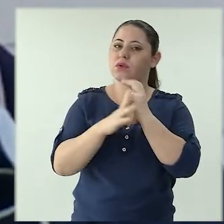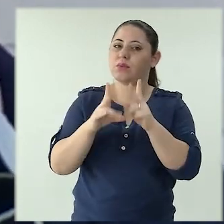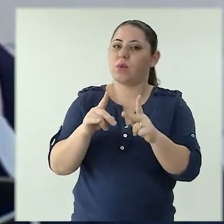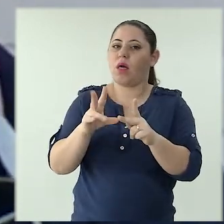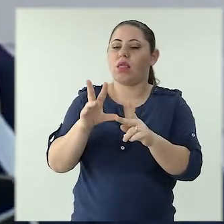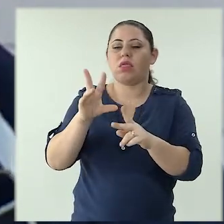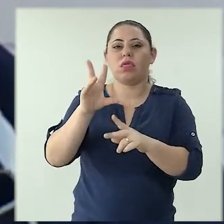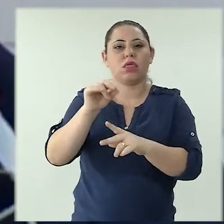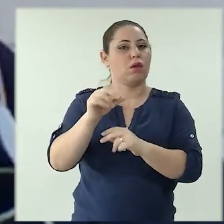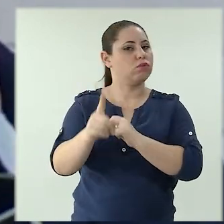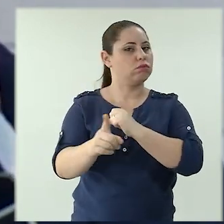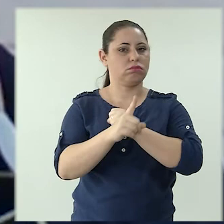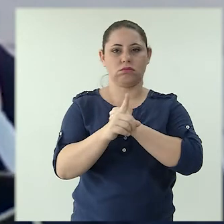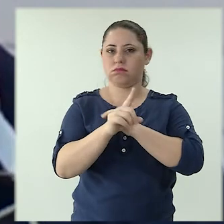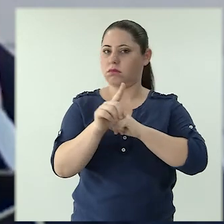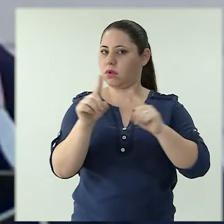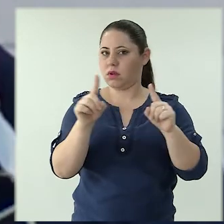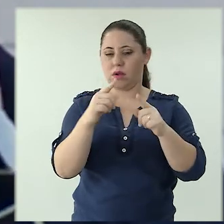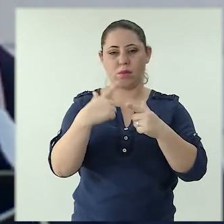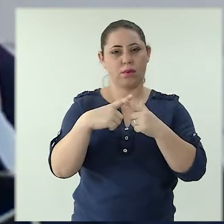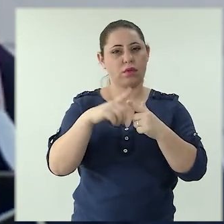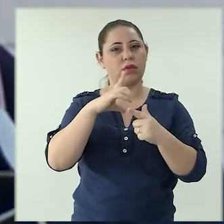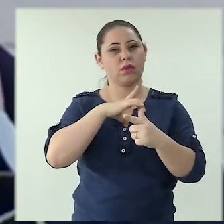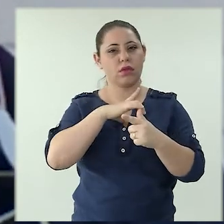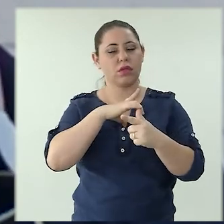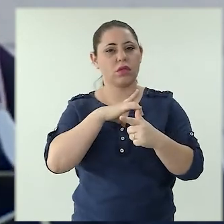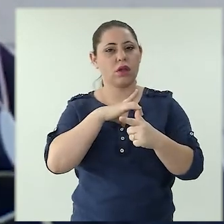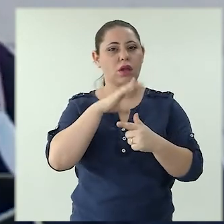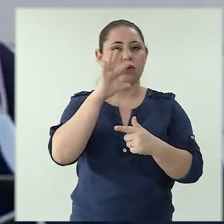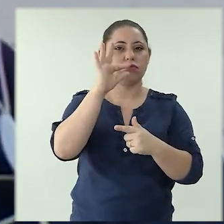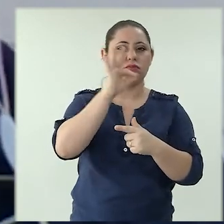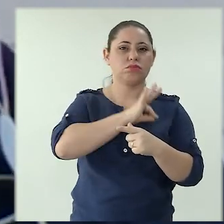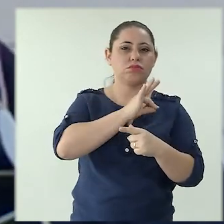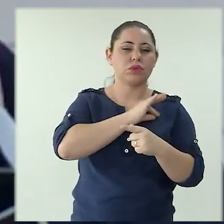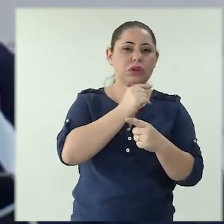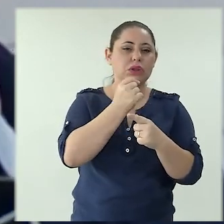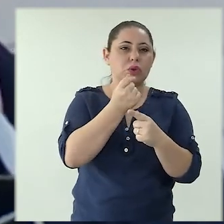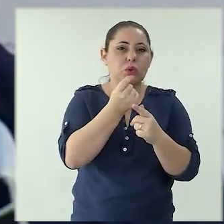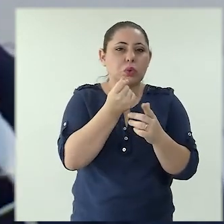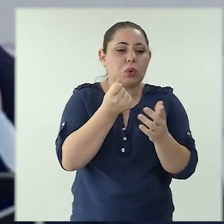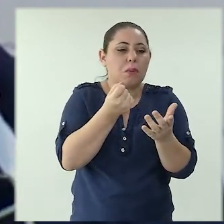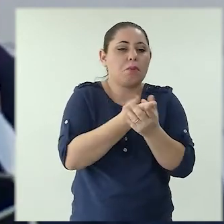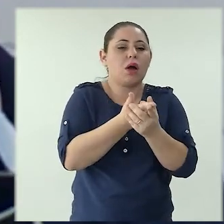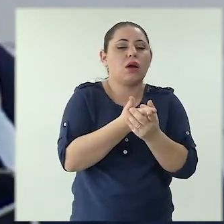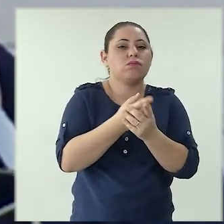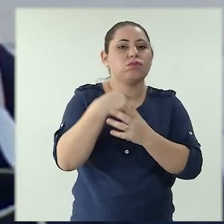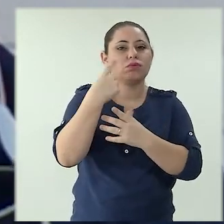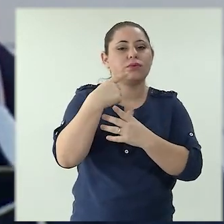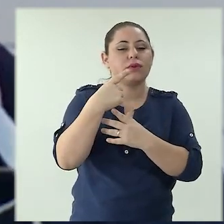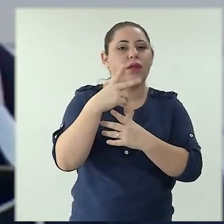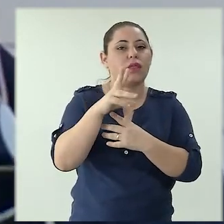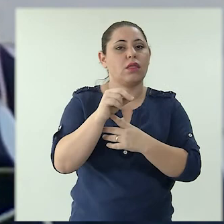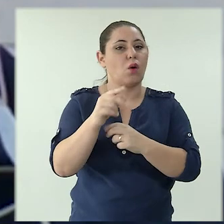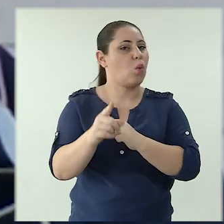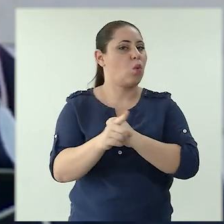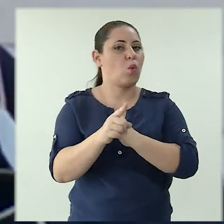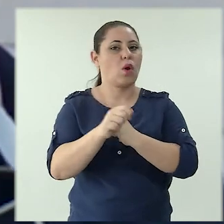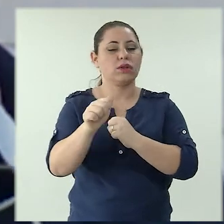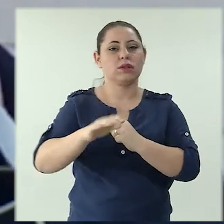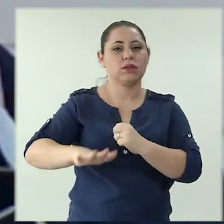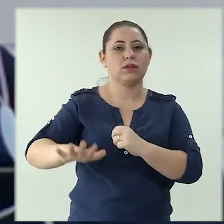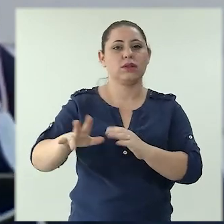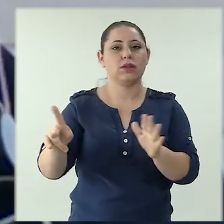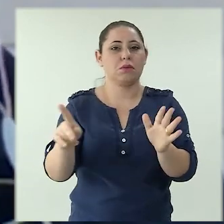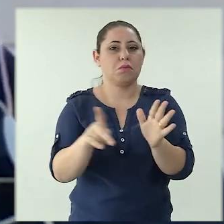não atender, até porque tem que ter uma reserva para o mercado dos advogados também. E não seria uma